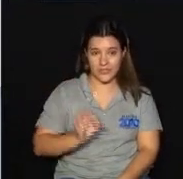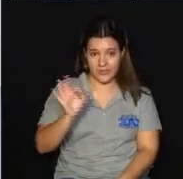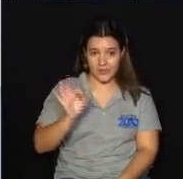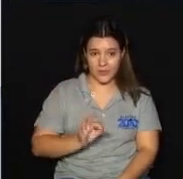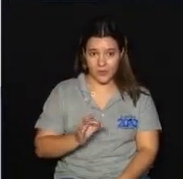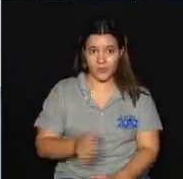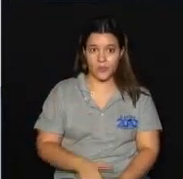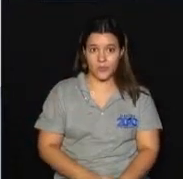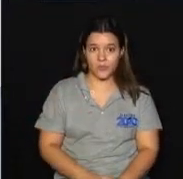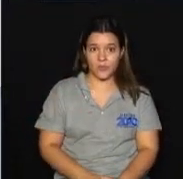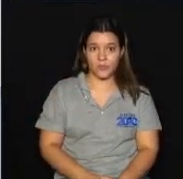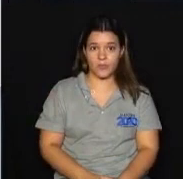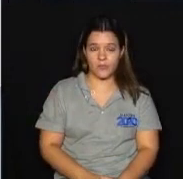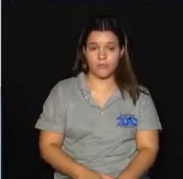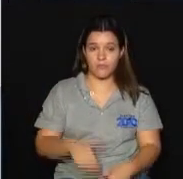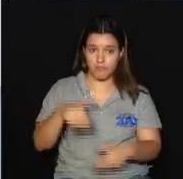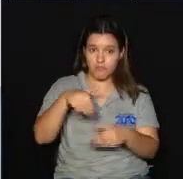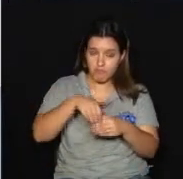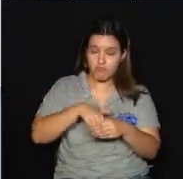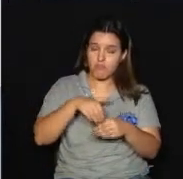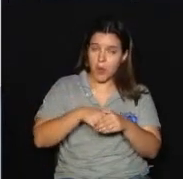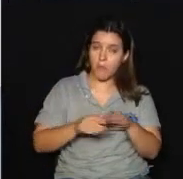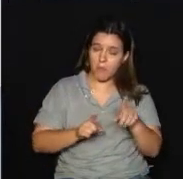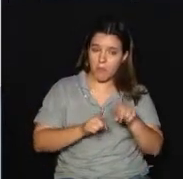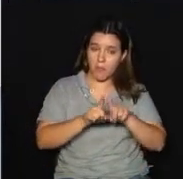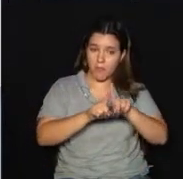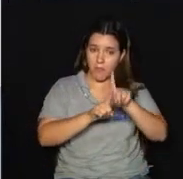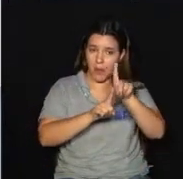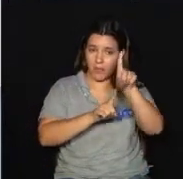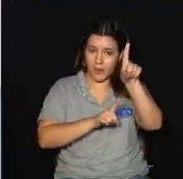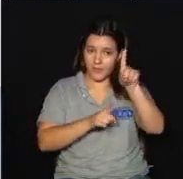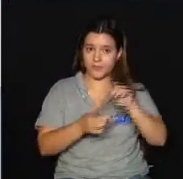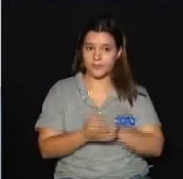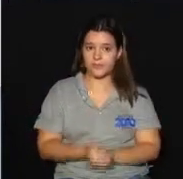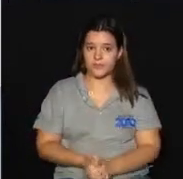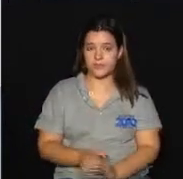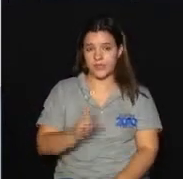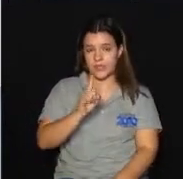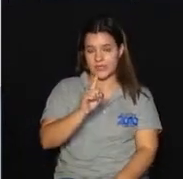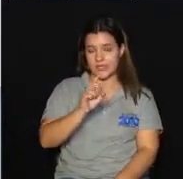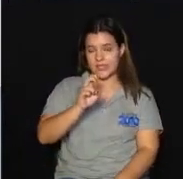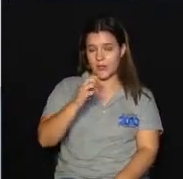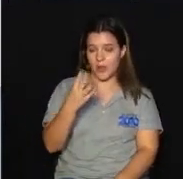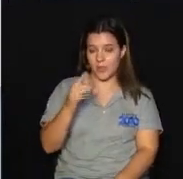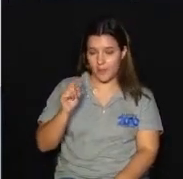63,16%, uma votação expressiva. Ele que teve